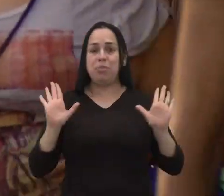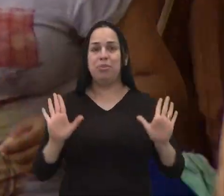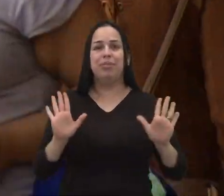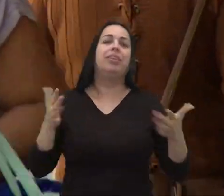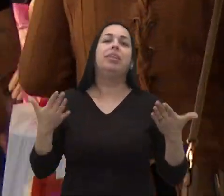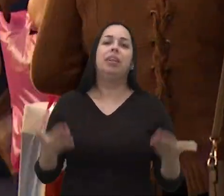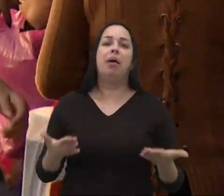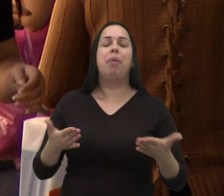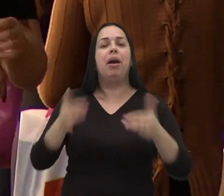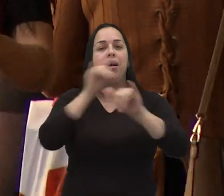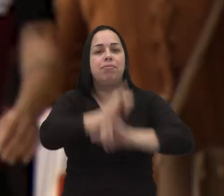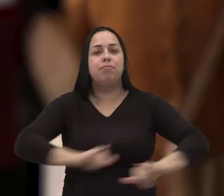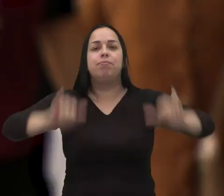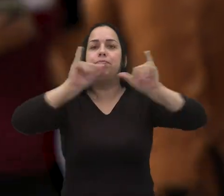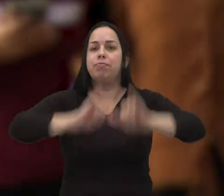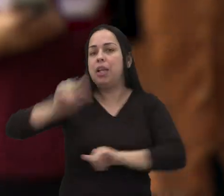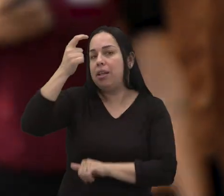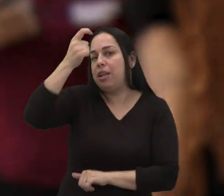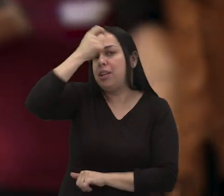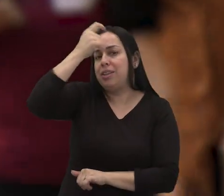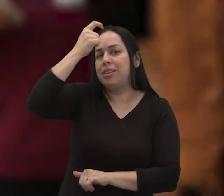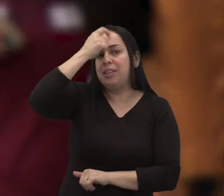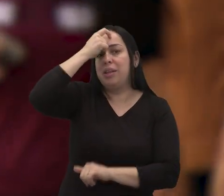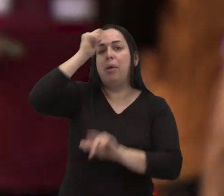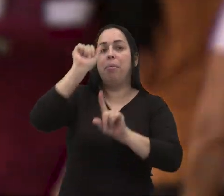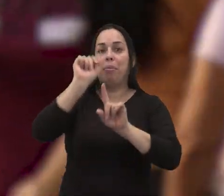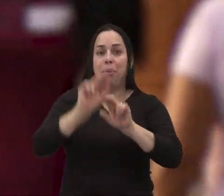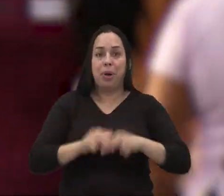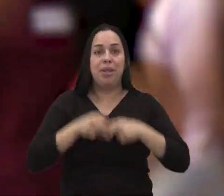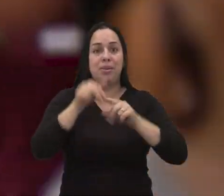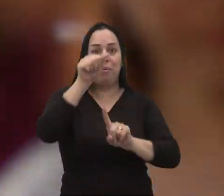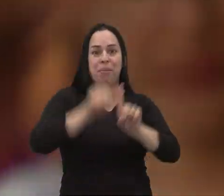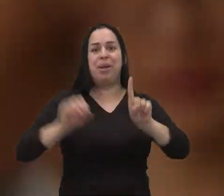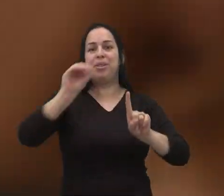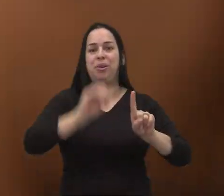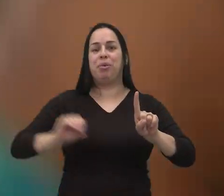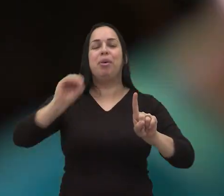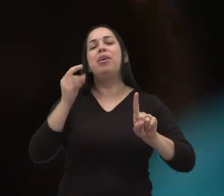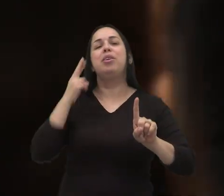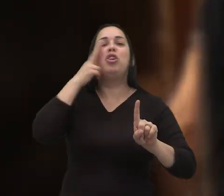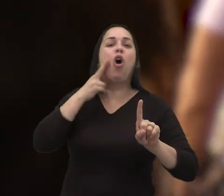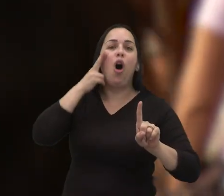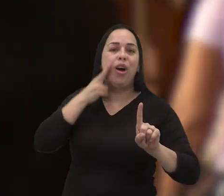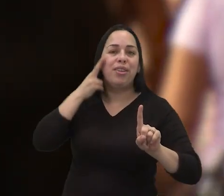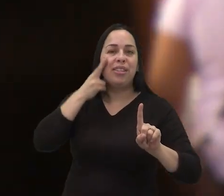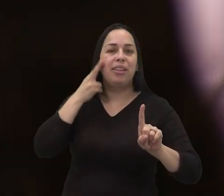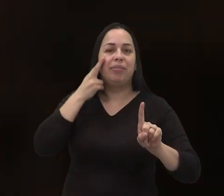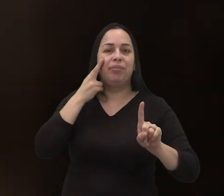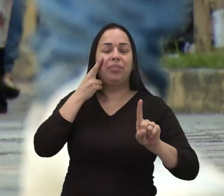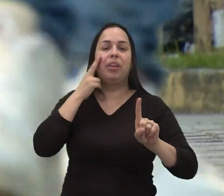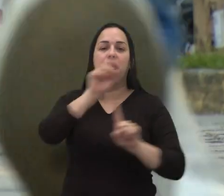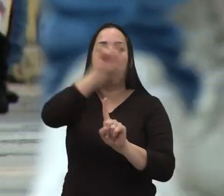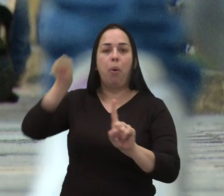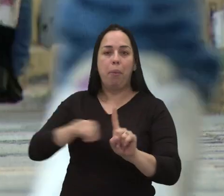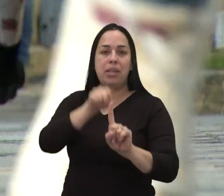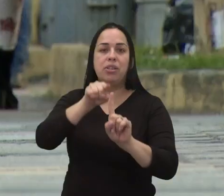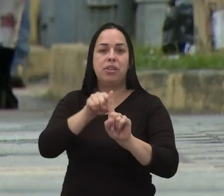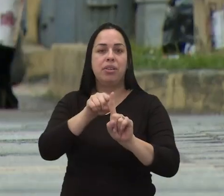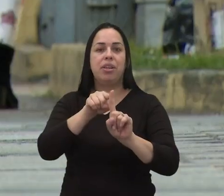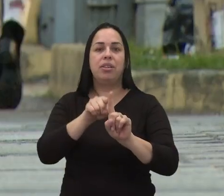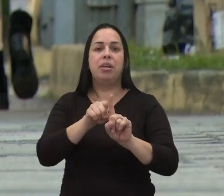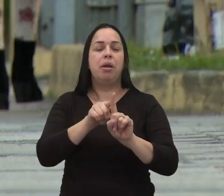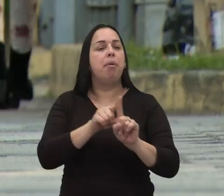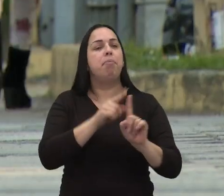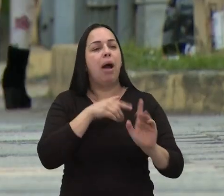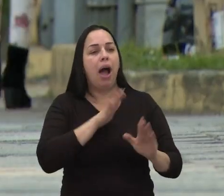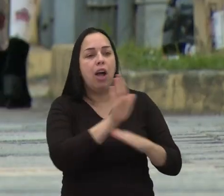Para ampliar a informação e a conscientização sobre o câncer de mama, o mês de outubro ganhou a campanha Outubro Rosa. Entre as